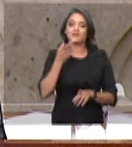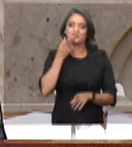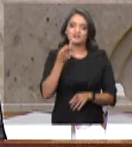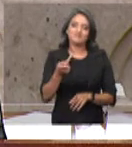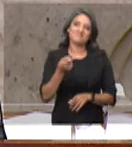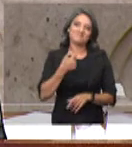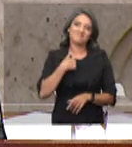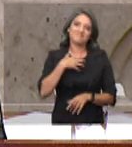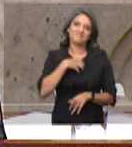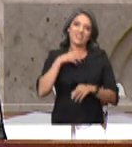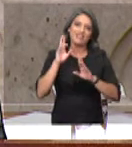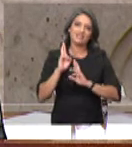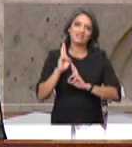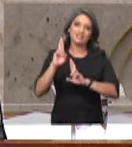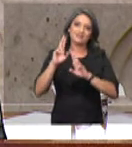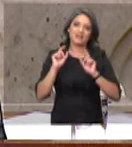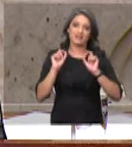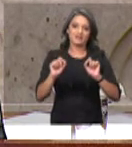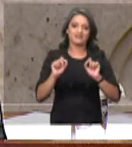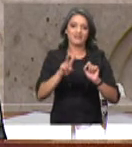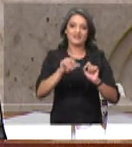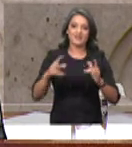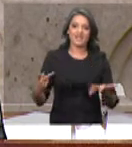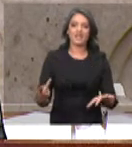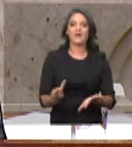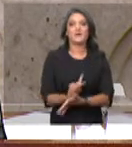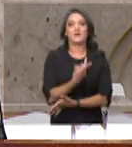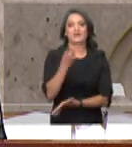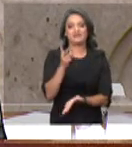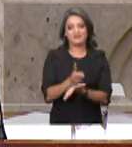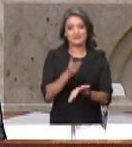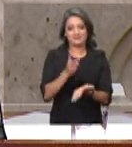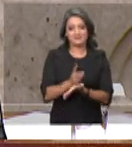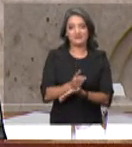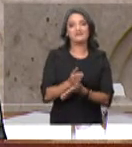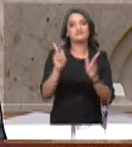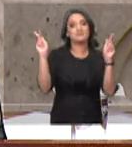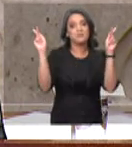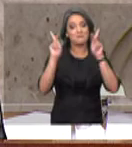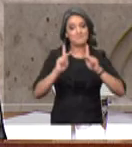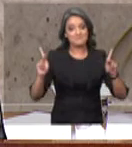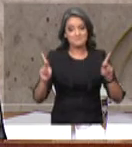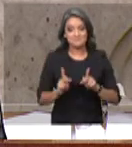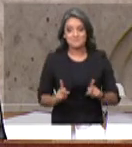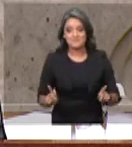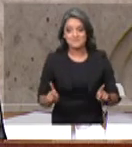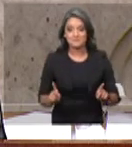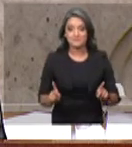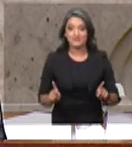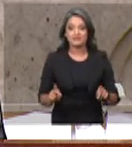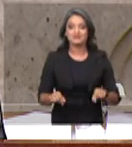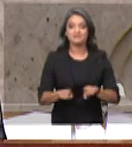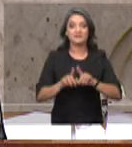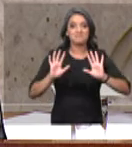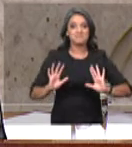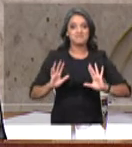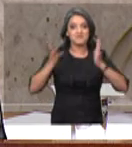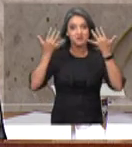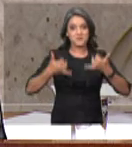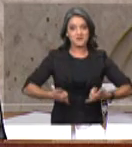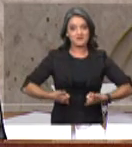genuína esperança de que ela se realizem de fato em um ambiente de paz numa verdadeira festa